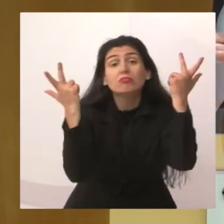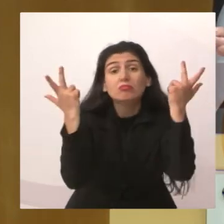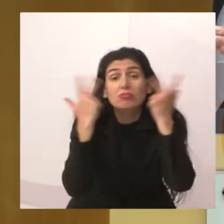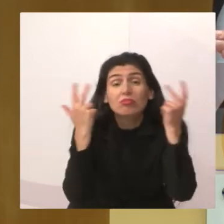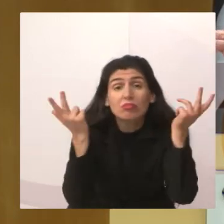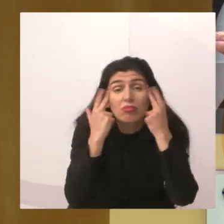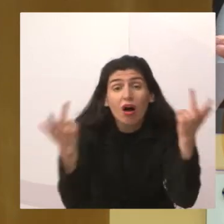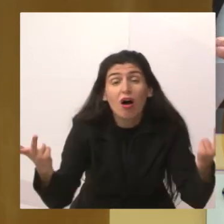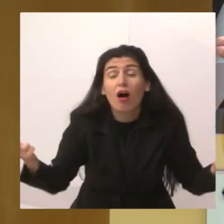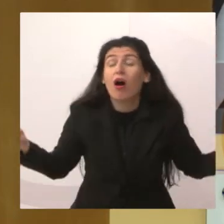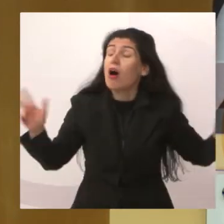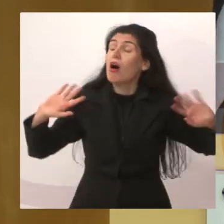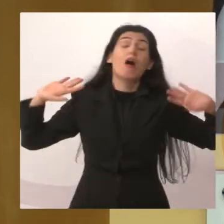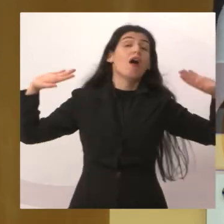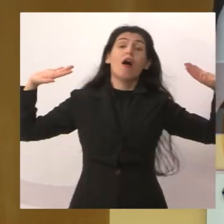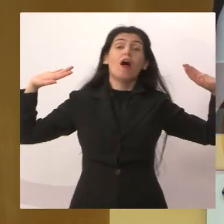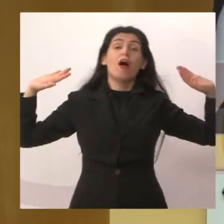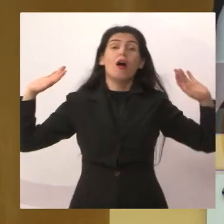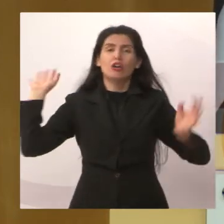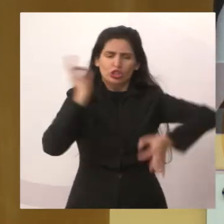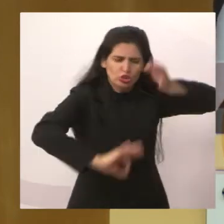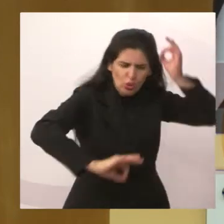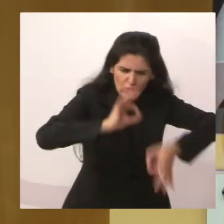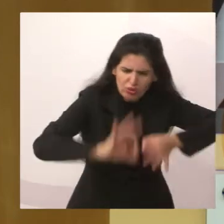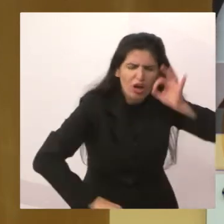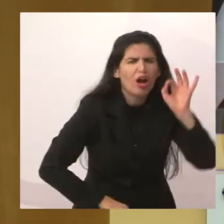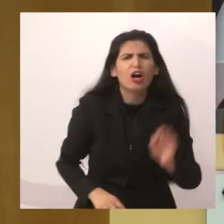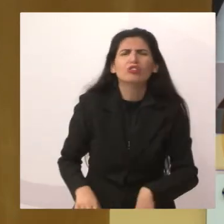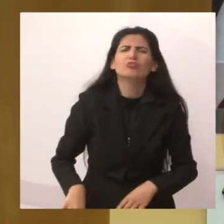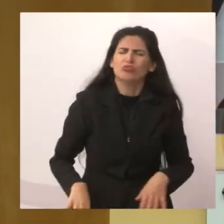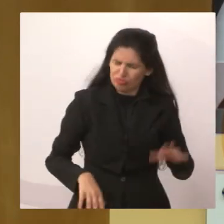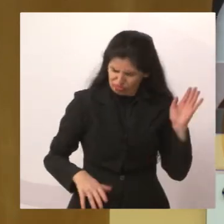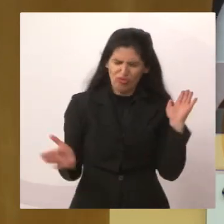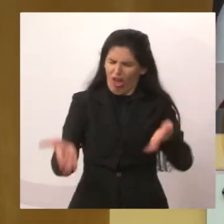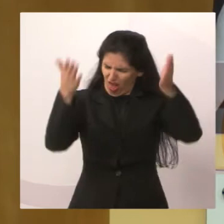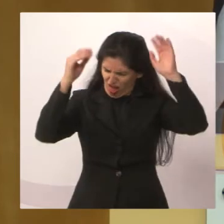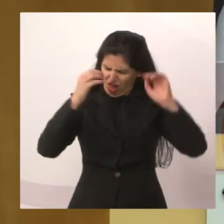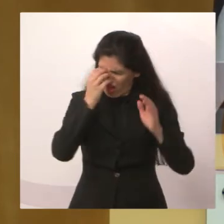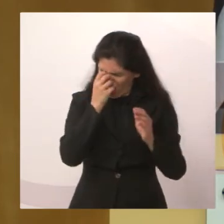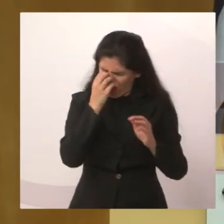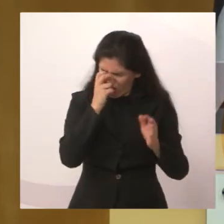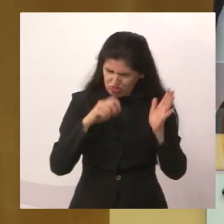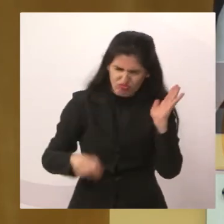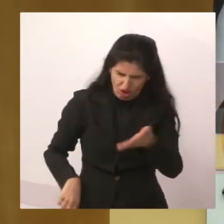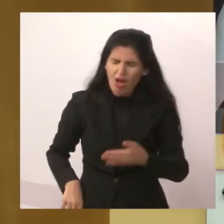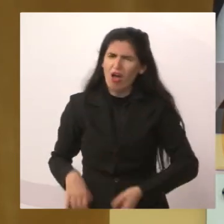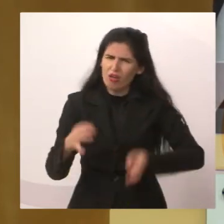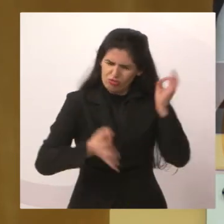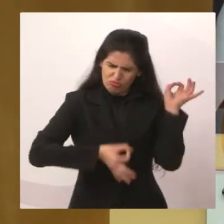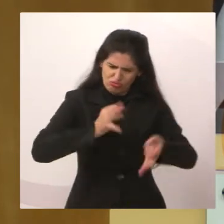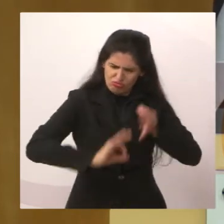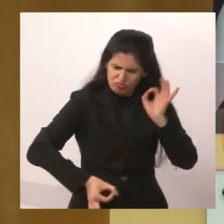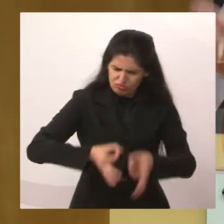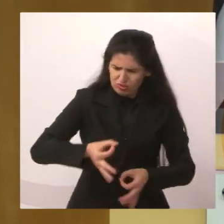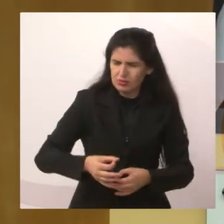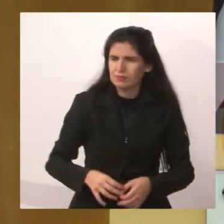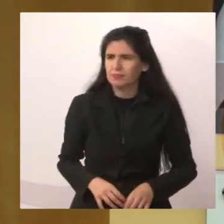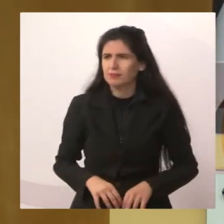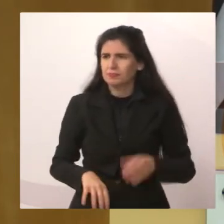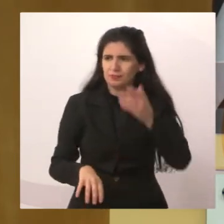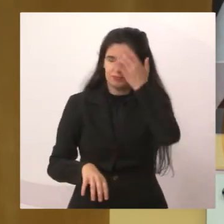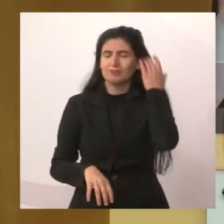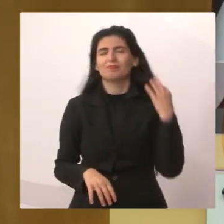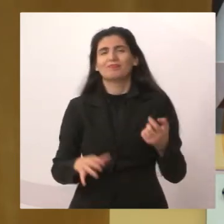já julgou. Já está julgado isso daqui. Tá? Então, é como se fosse a gente, vamos dizer assim, ressuscitar